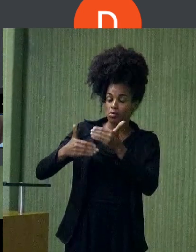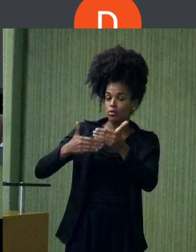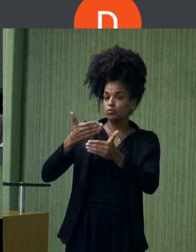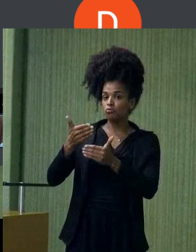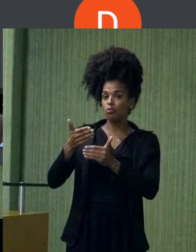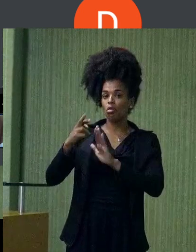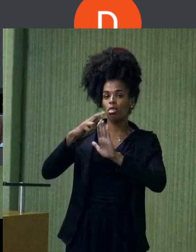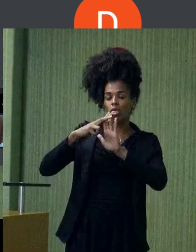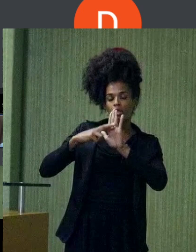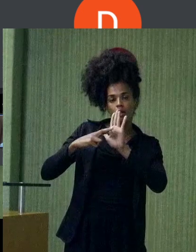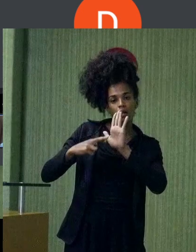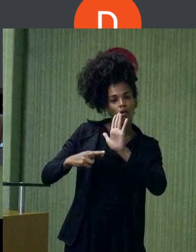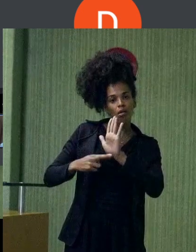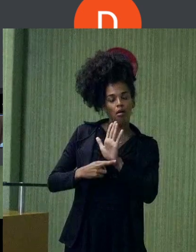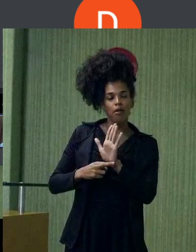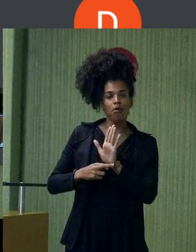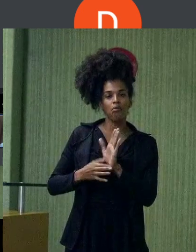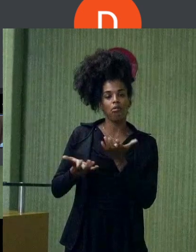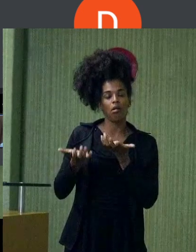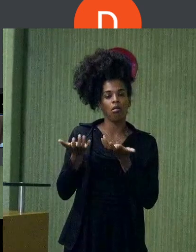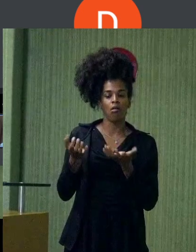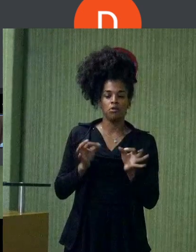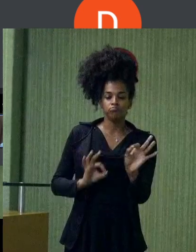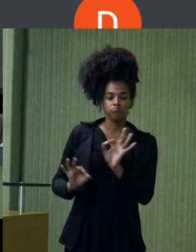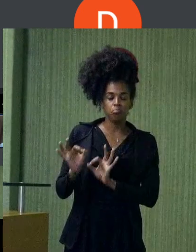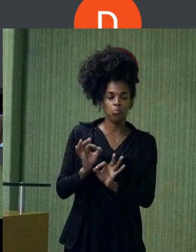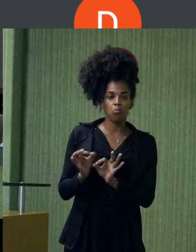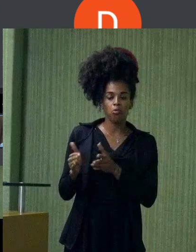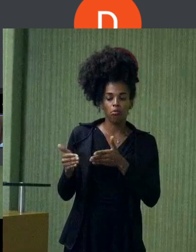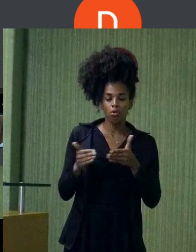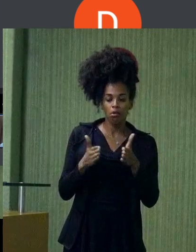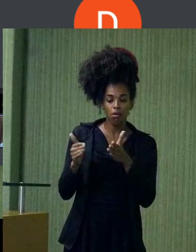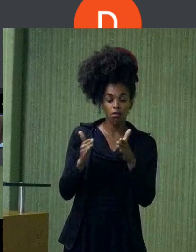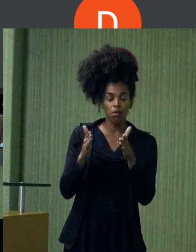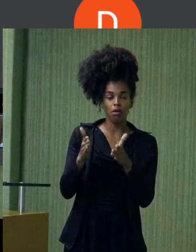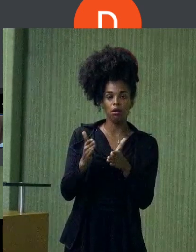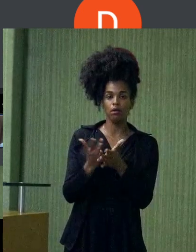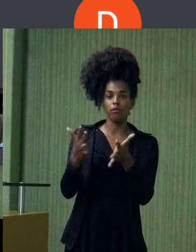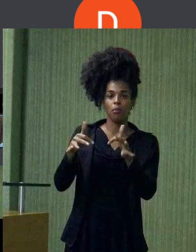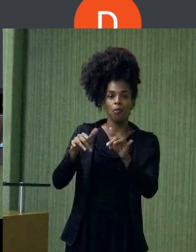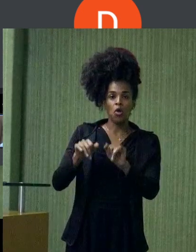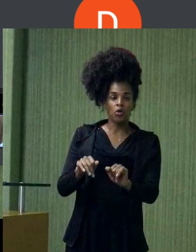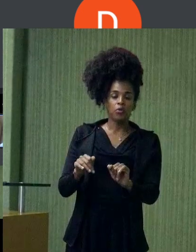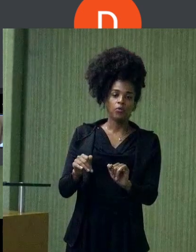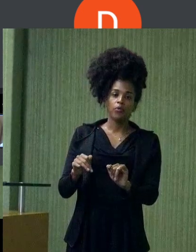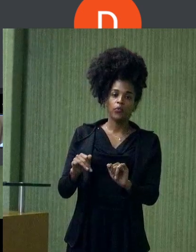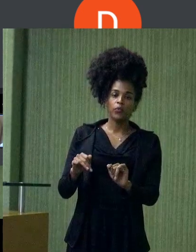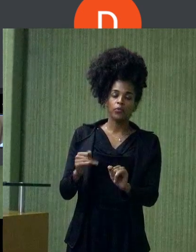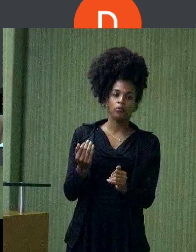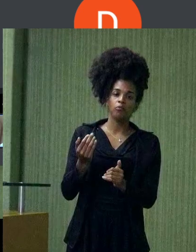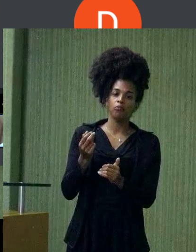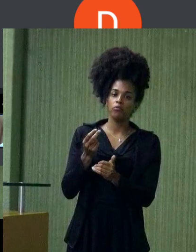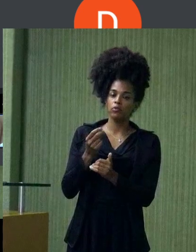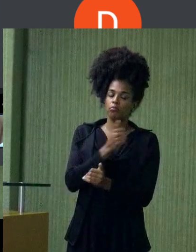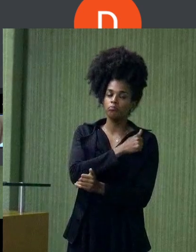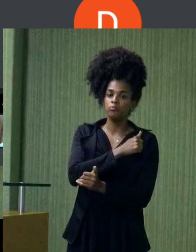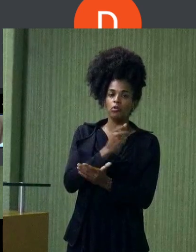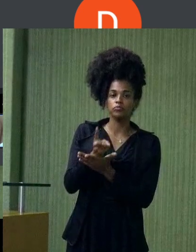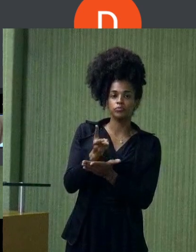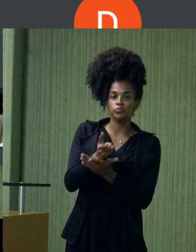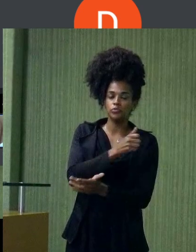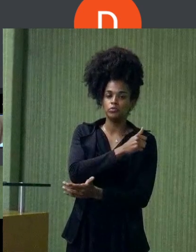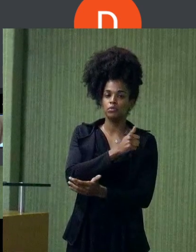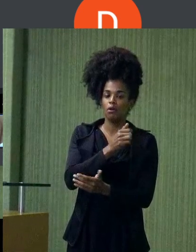desta desta nova edição proposta pro plano nacional de educação aí vinculado 12 estratégias a